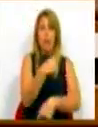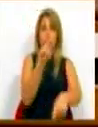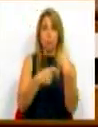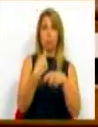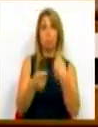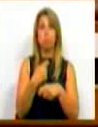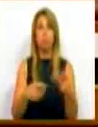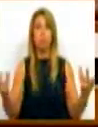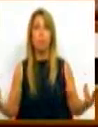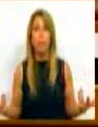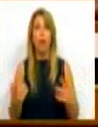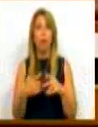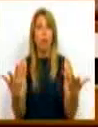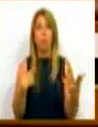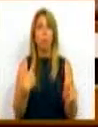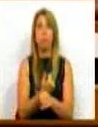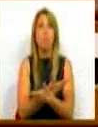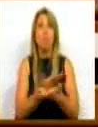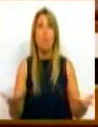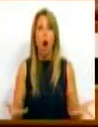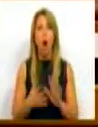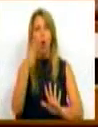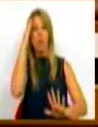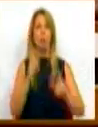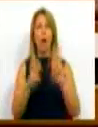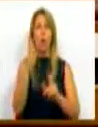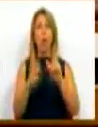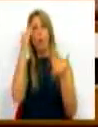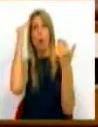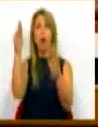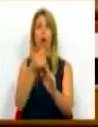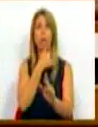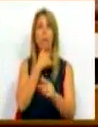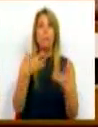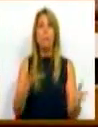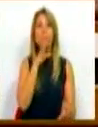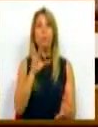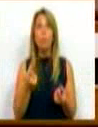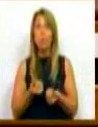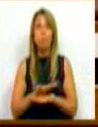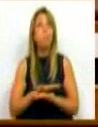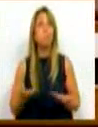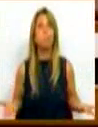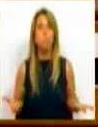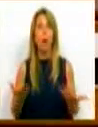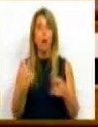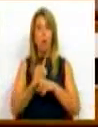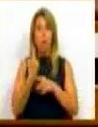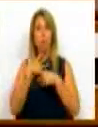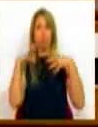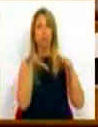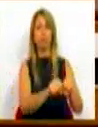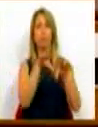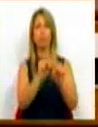de especuladores, famílias inteiras sem sustento, penhoradas sem dó nem piedade,